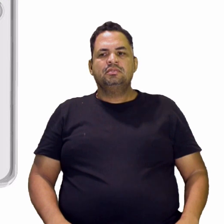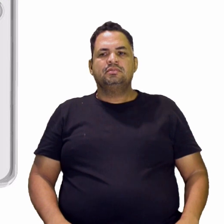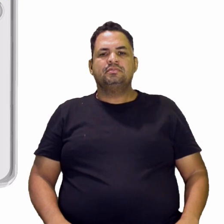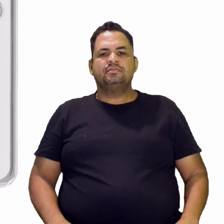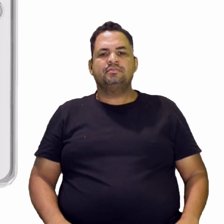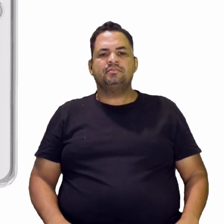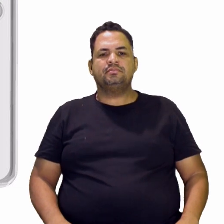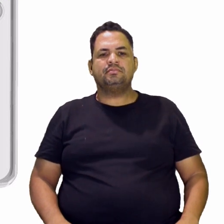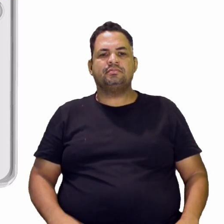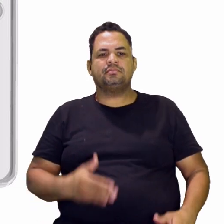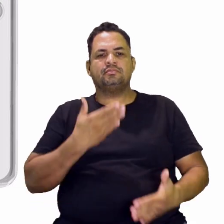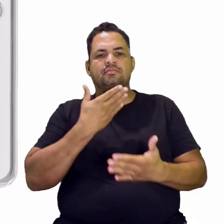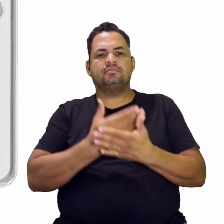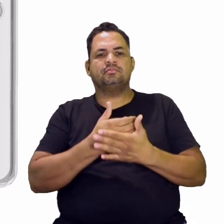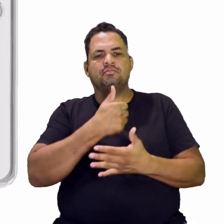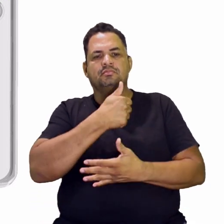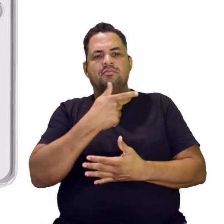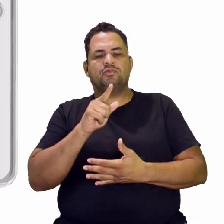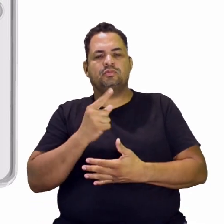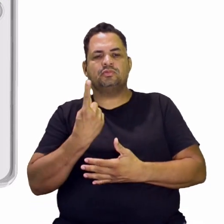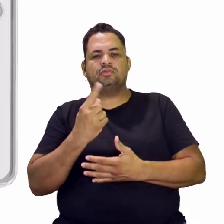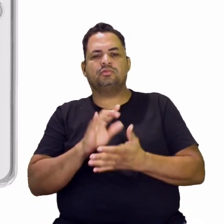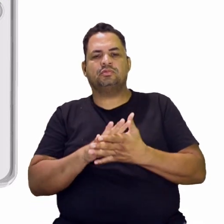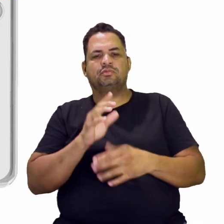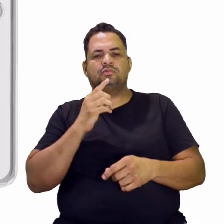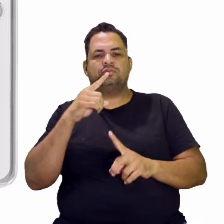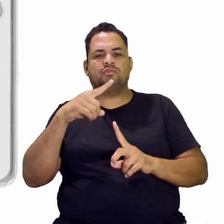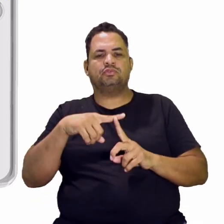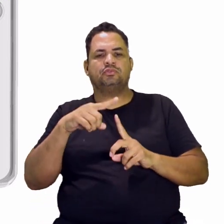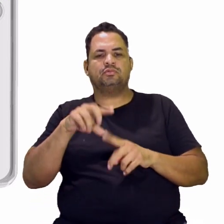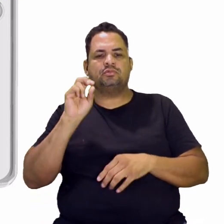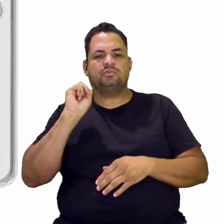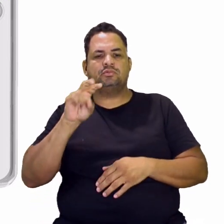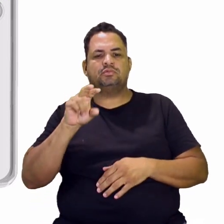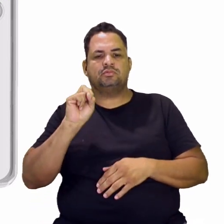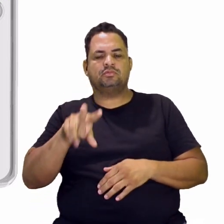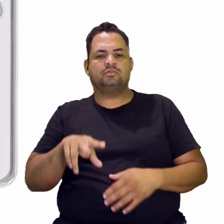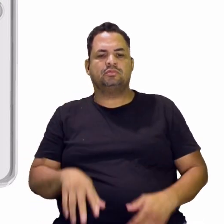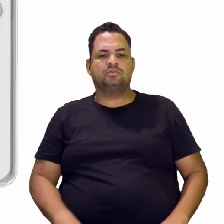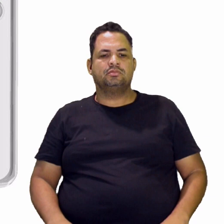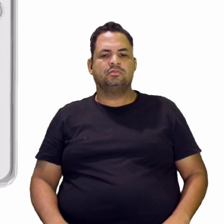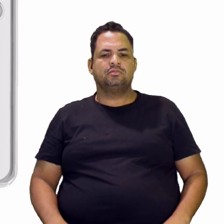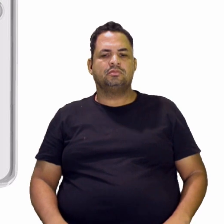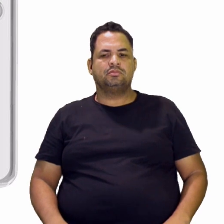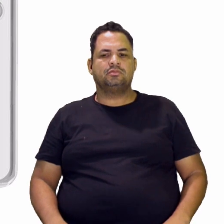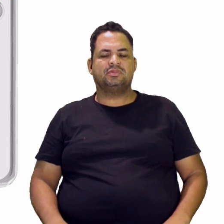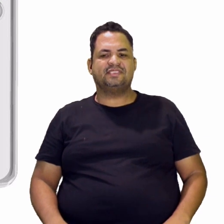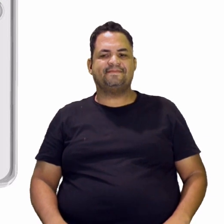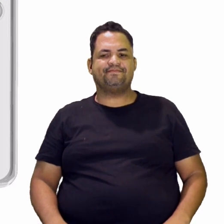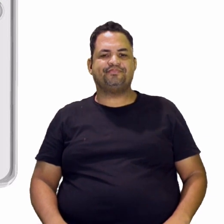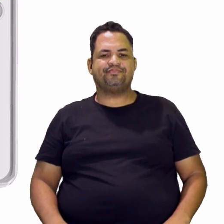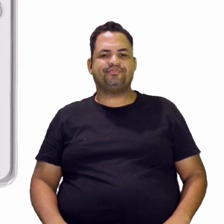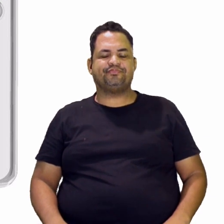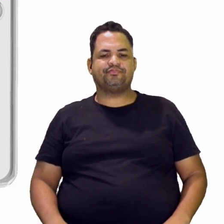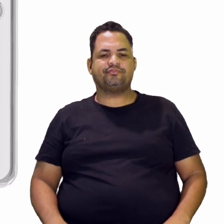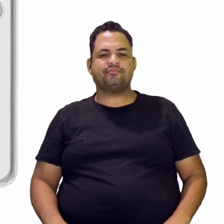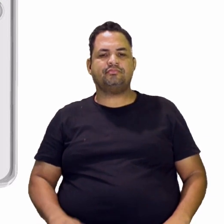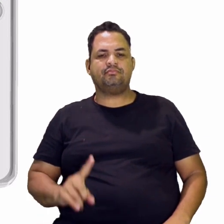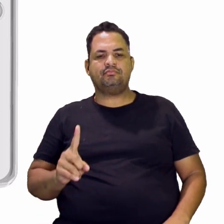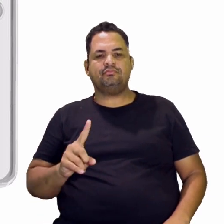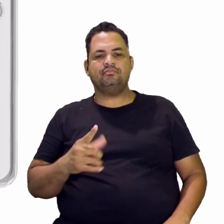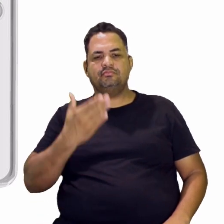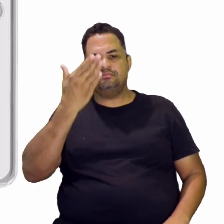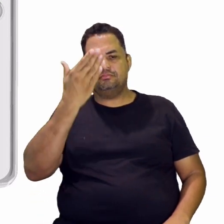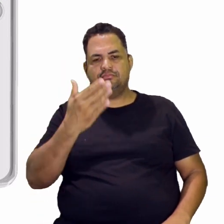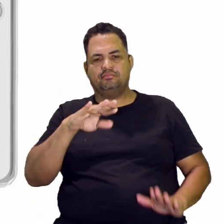falou na aula 12.1 sobre os tipos de vírus, certo? Esses que não